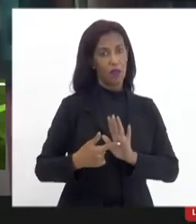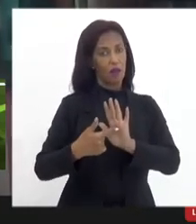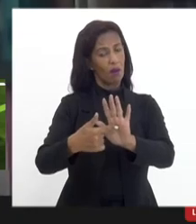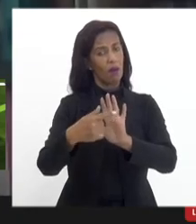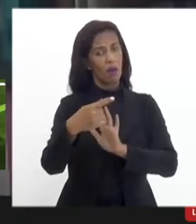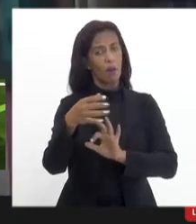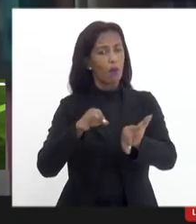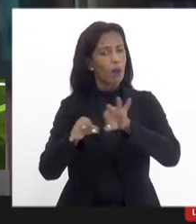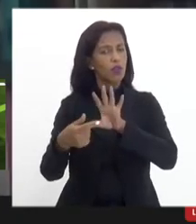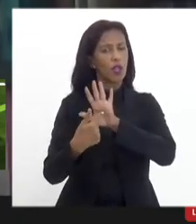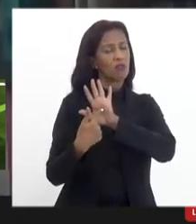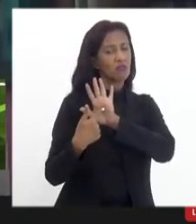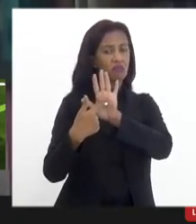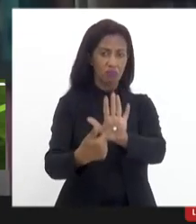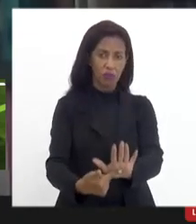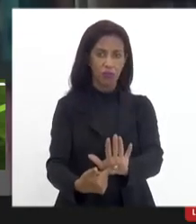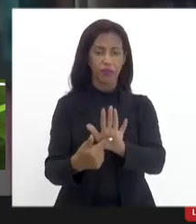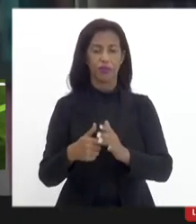Apresentei e